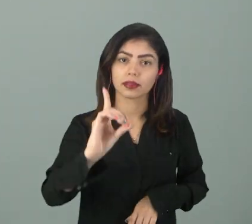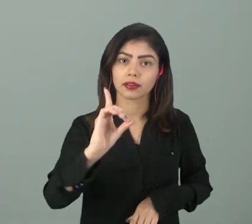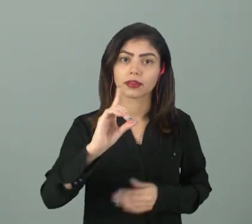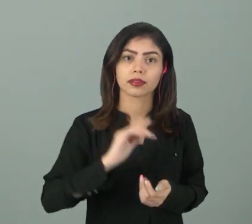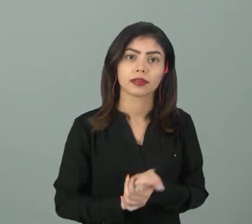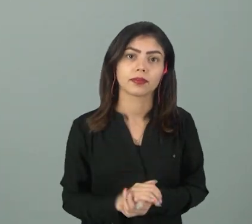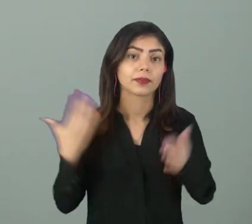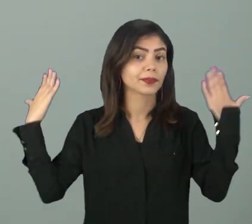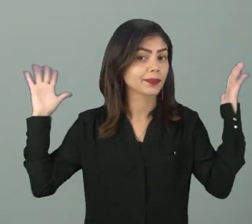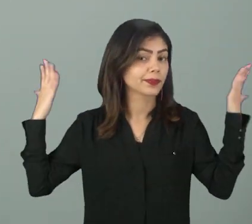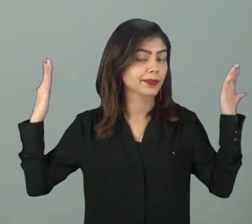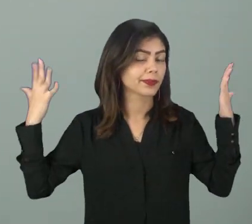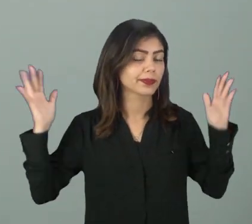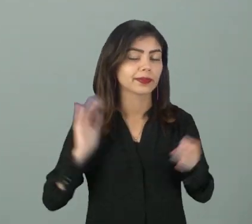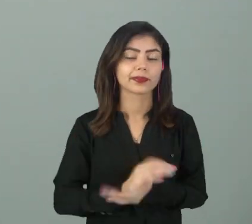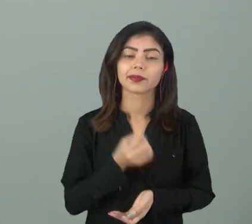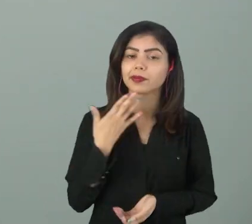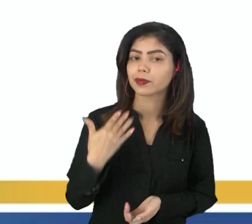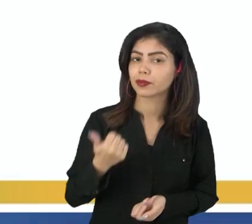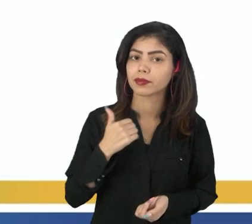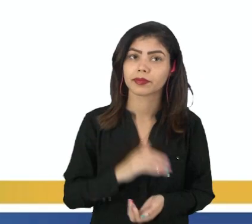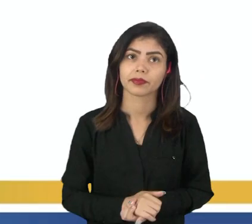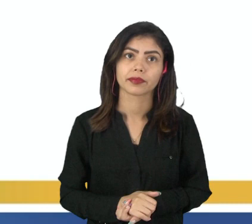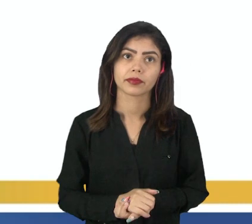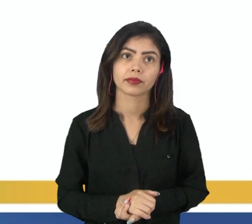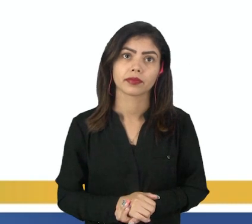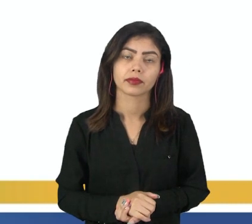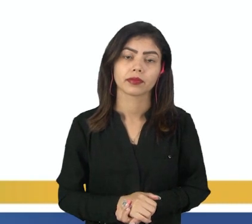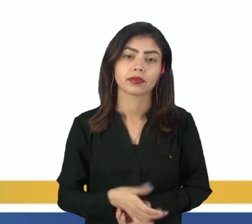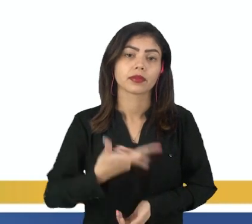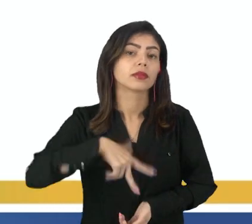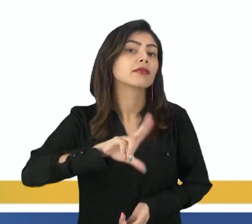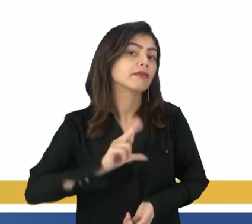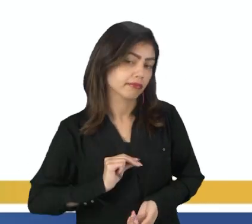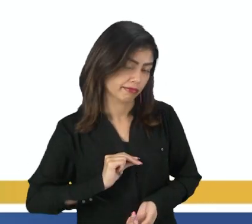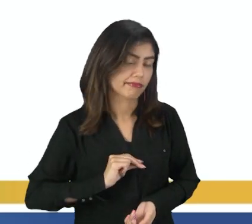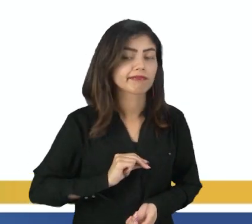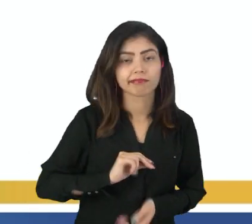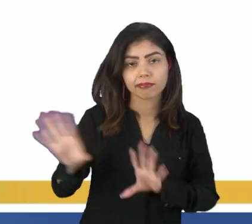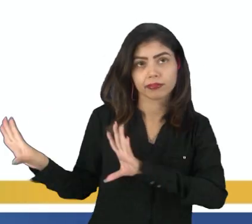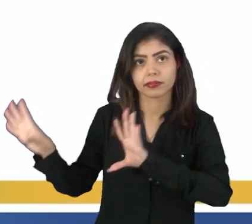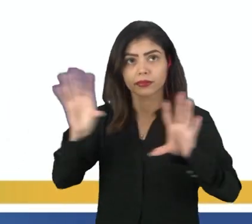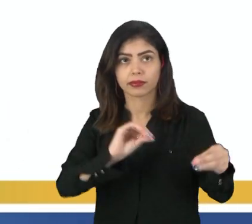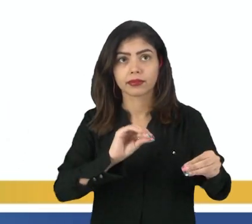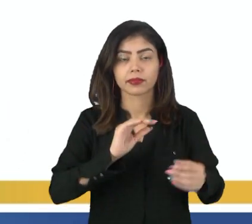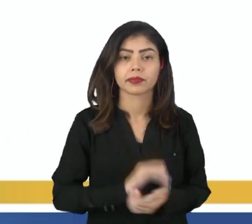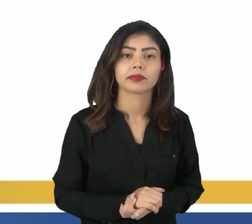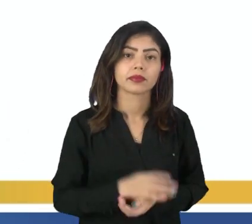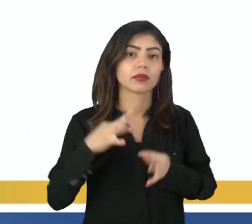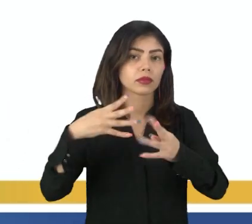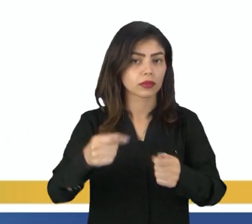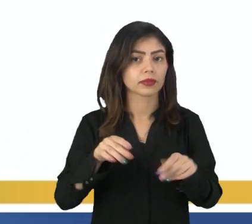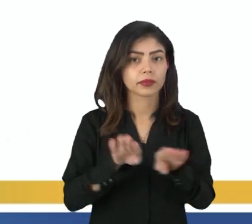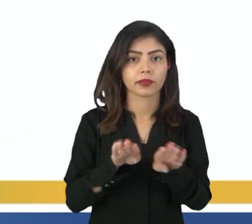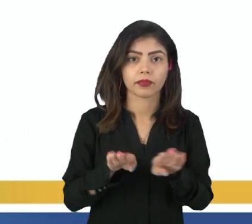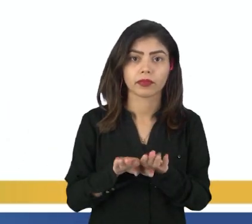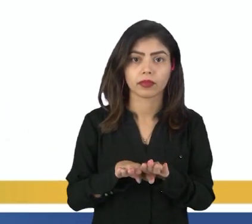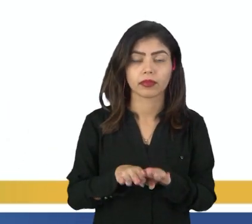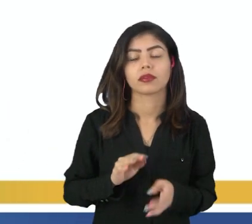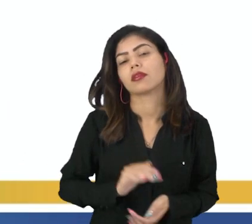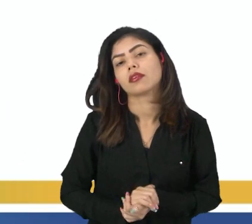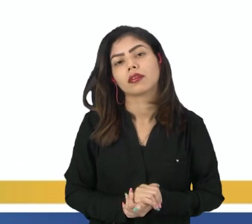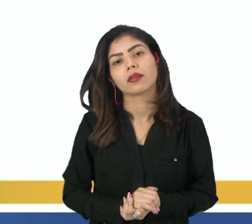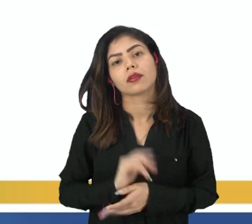D tá certo, muito bem, é o colonizador português, foi ele que veio para cá, trouxe sua cultura e também trouxe os